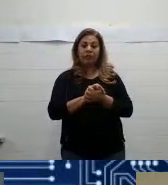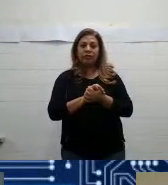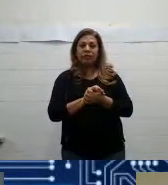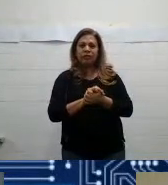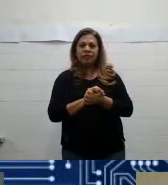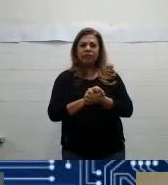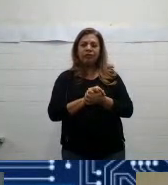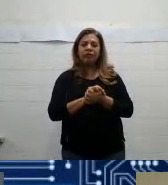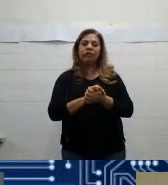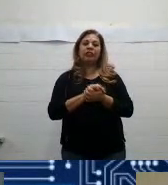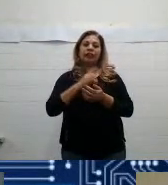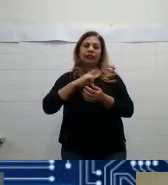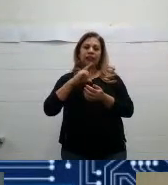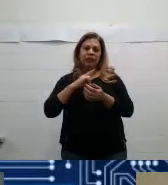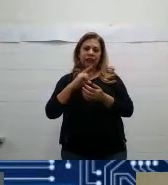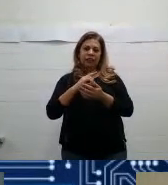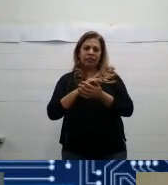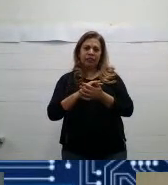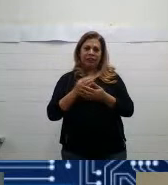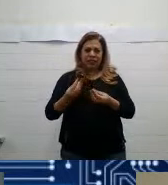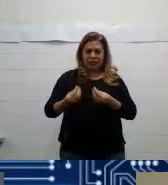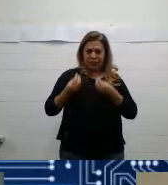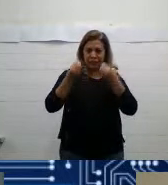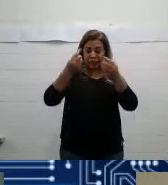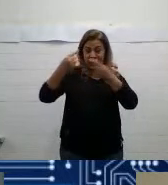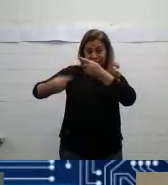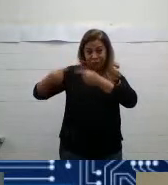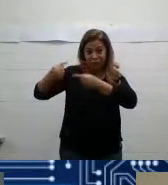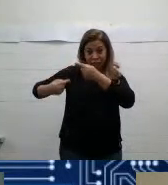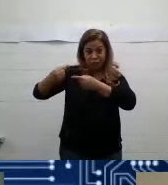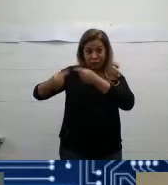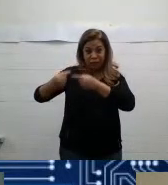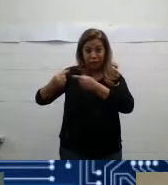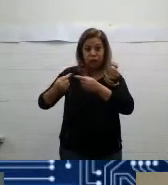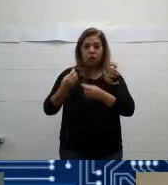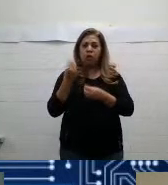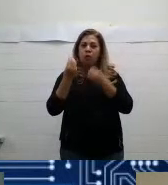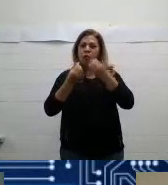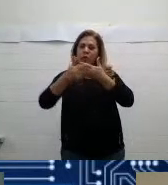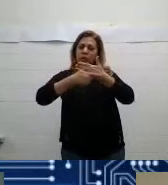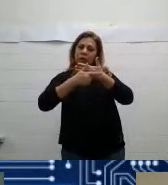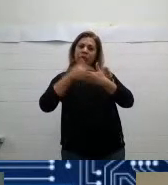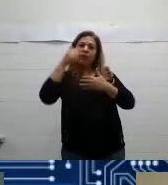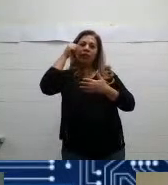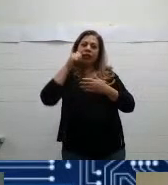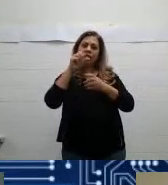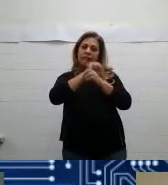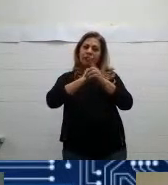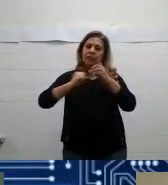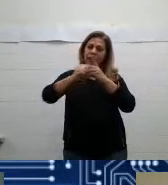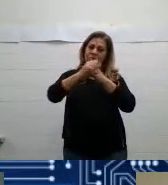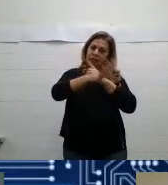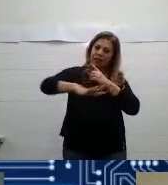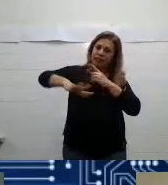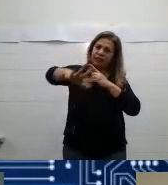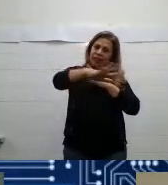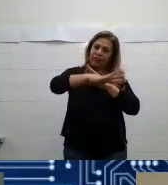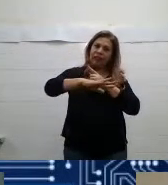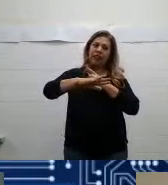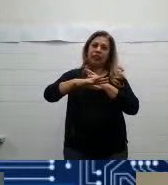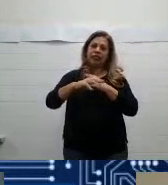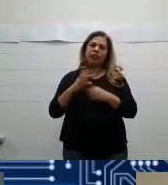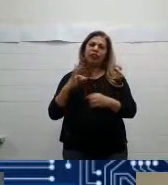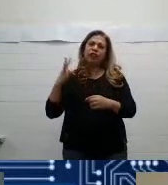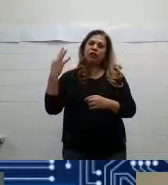pelo menos, no mínimo, né, de promover discussões acerca do papel dessas mulheres na sociedade e de todas as mulheres também